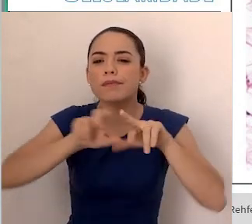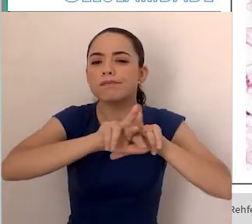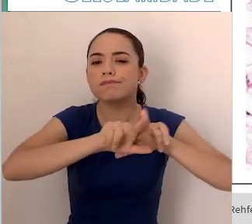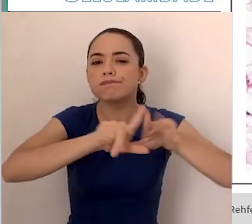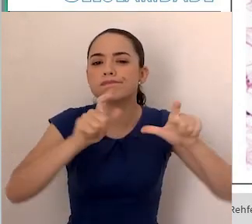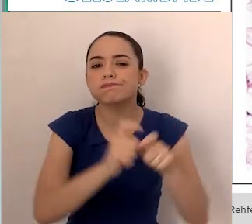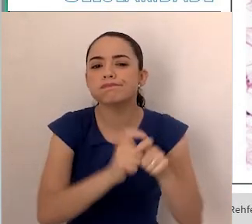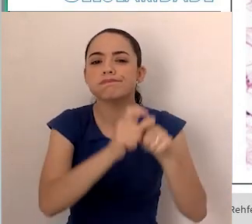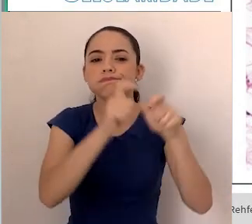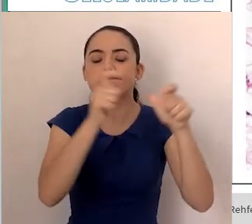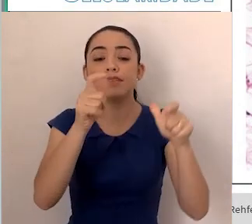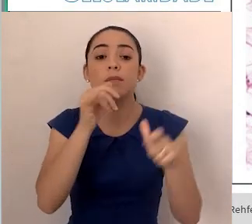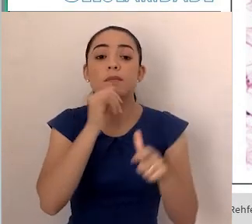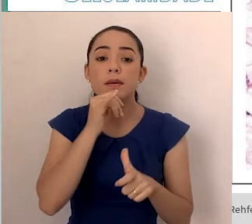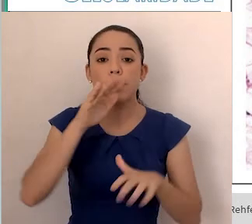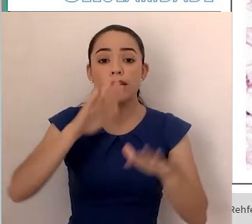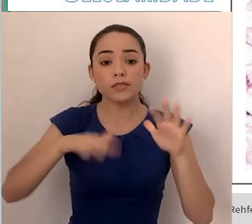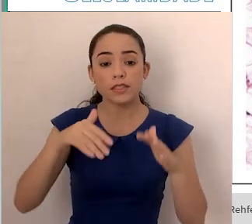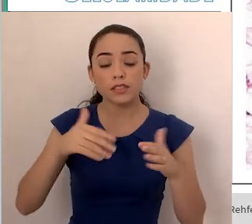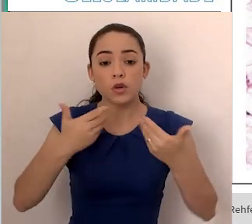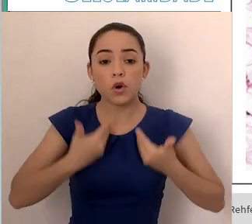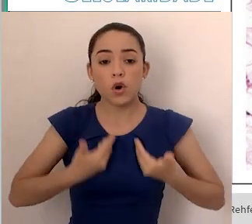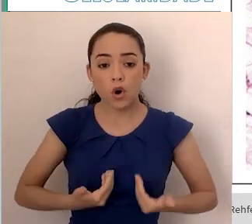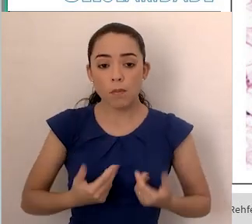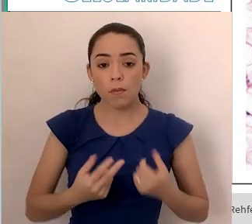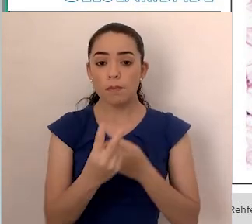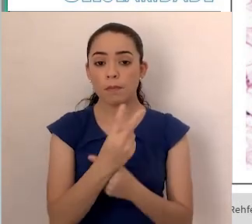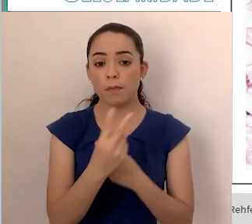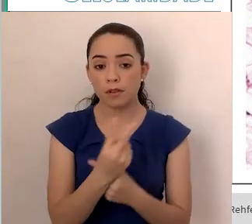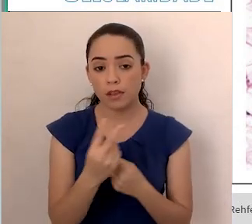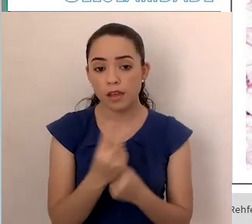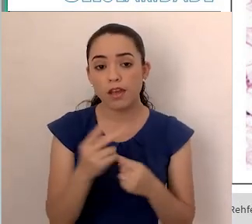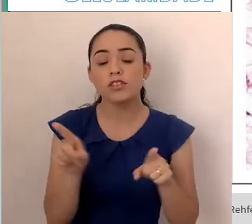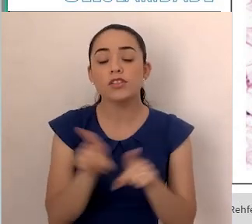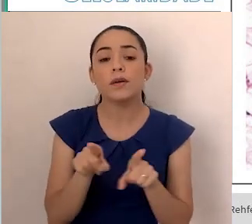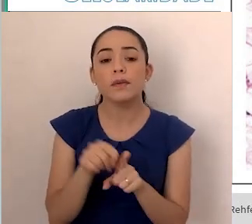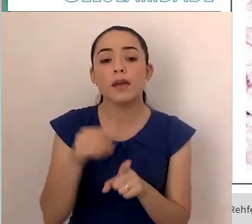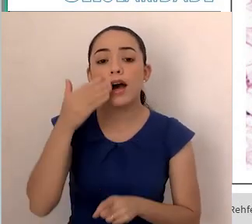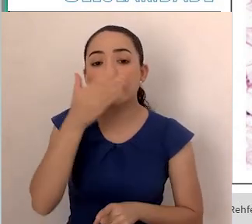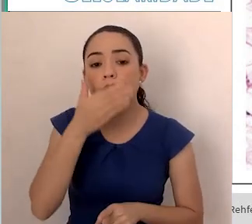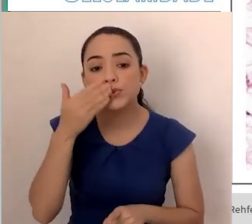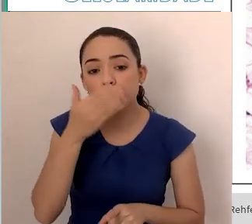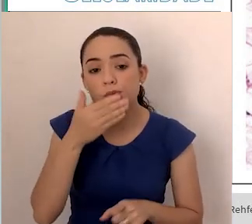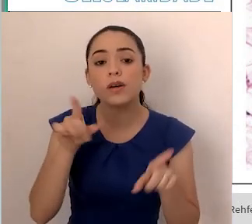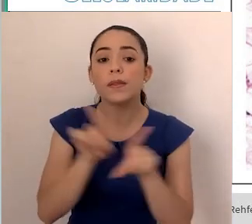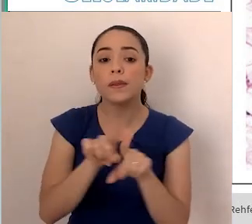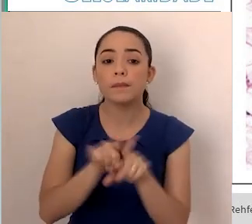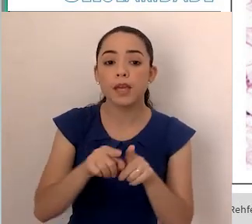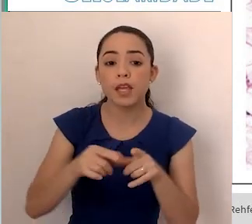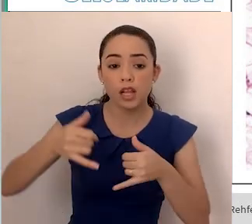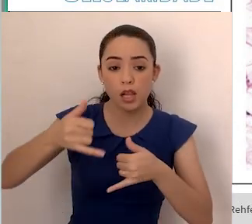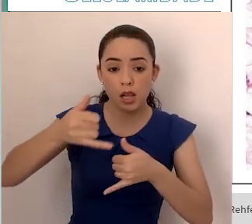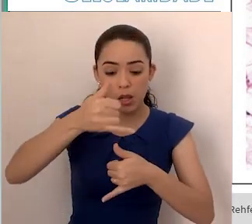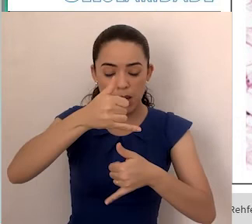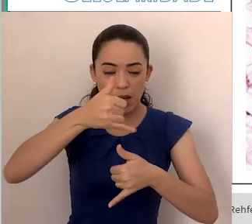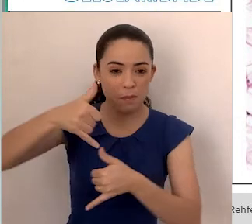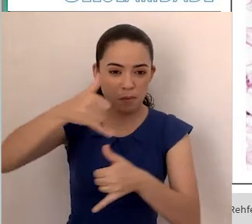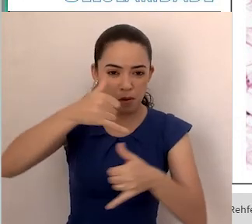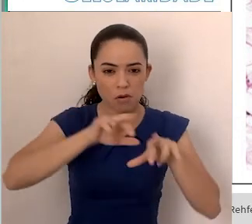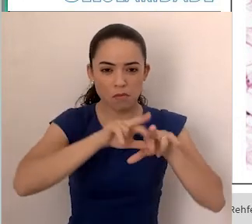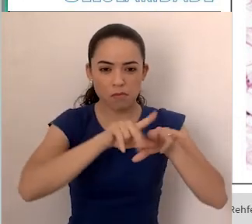ampla variedade de funções, incluindo regulação imunológica e inflamatória, glicose e homeostase